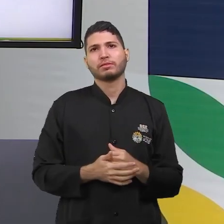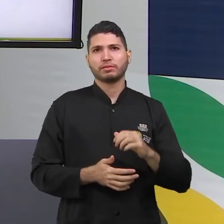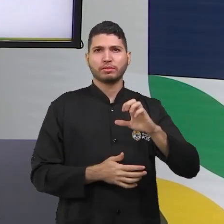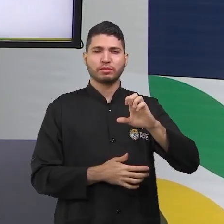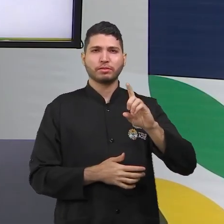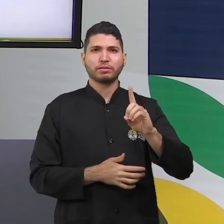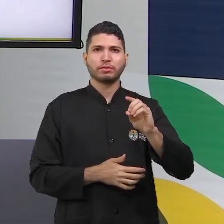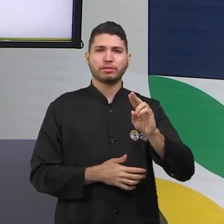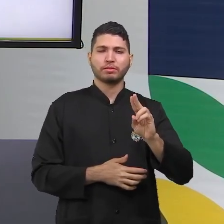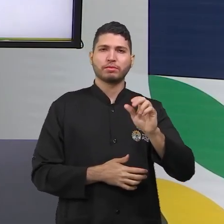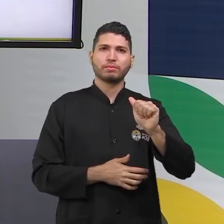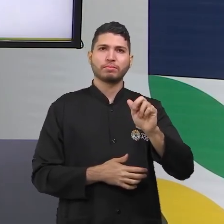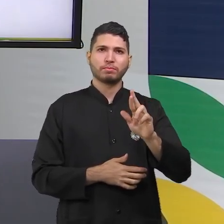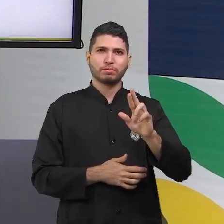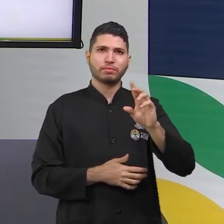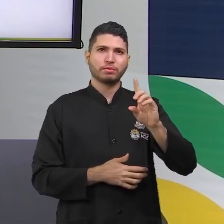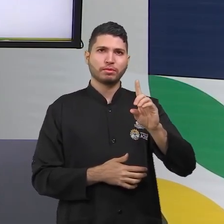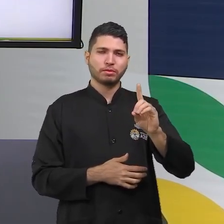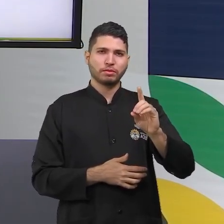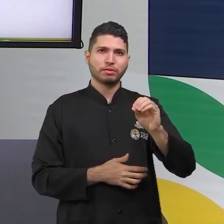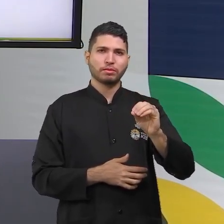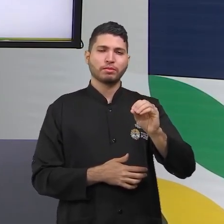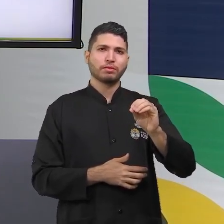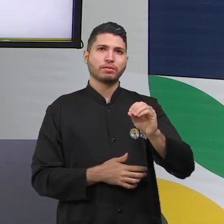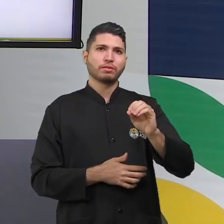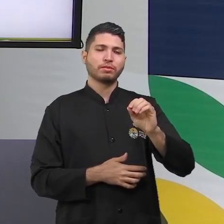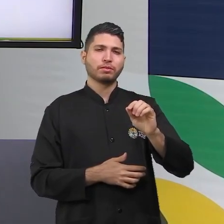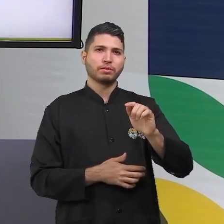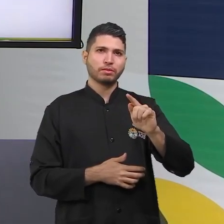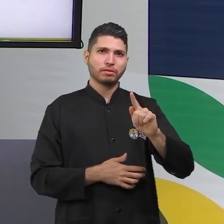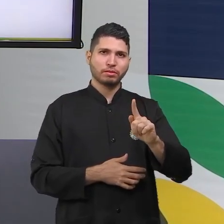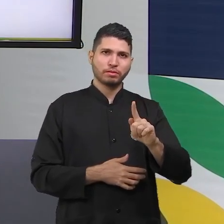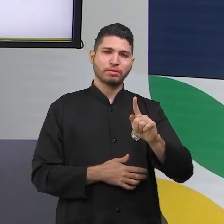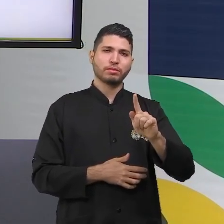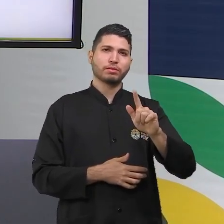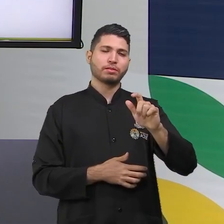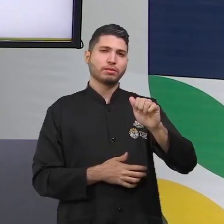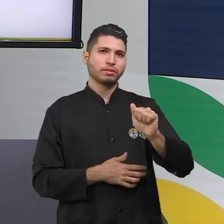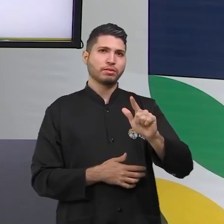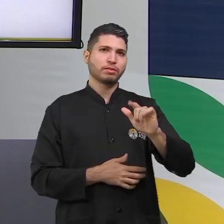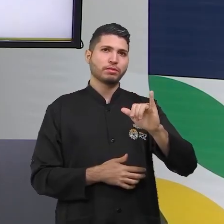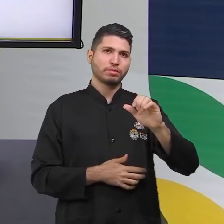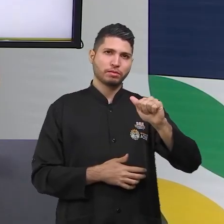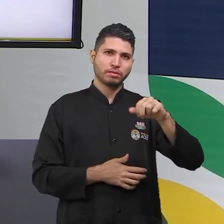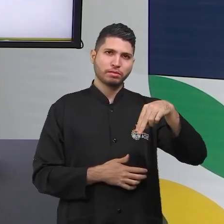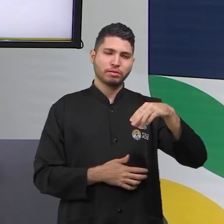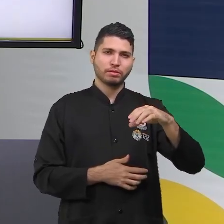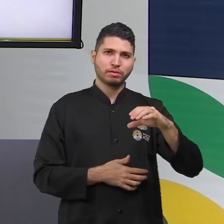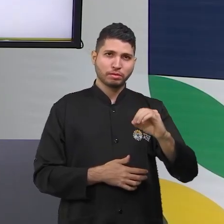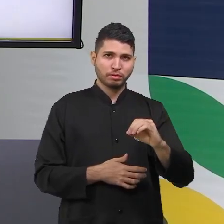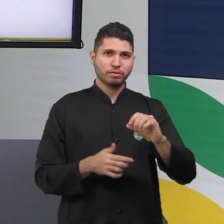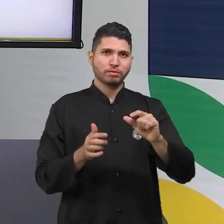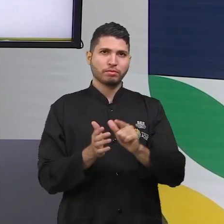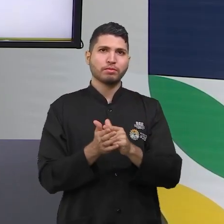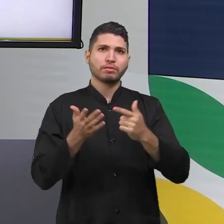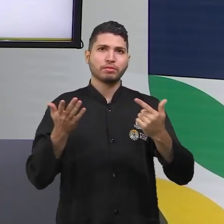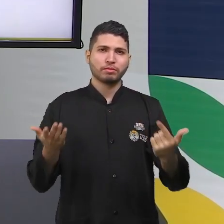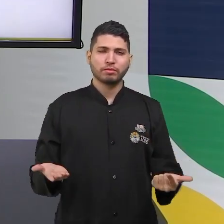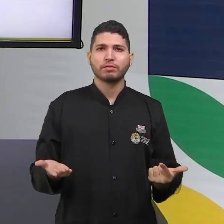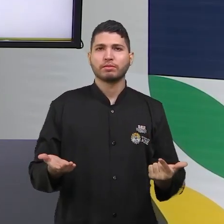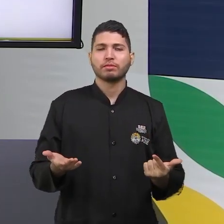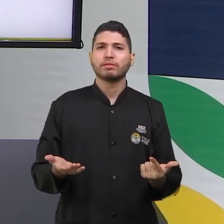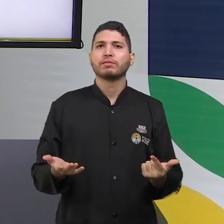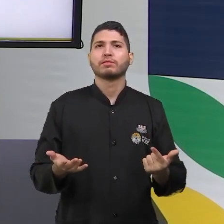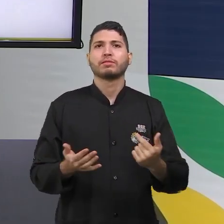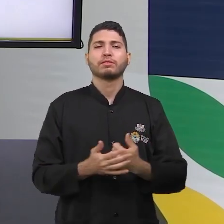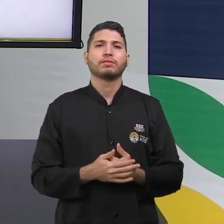Eduardo Galeano, jornalista e escritor que eu muitas vezes fico comovido ao falar desse senhor.